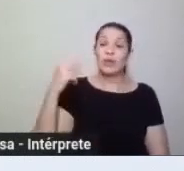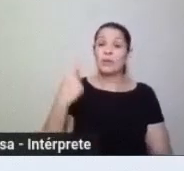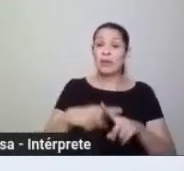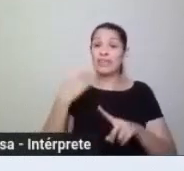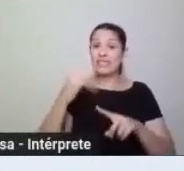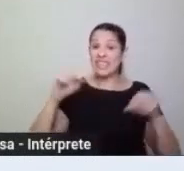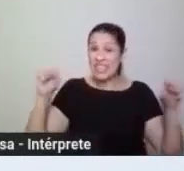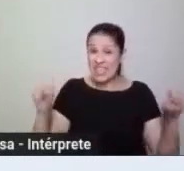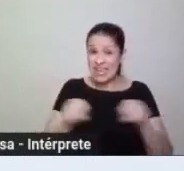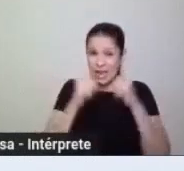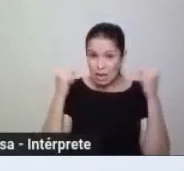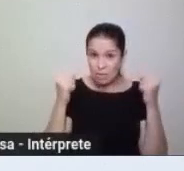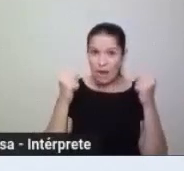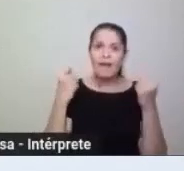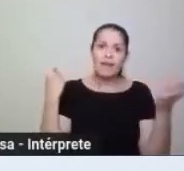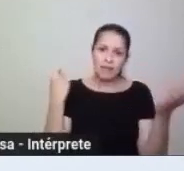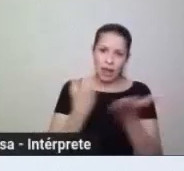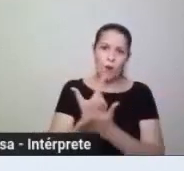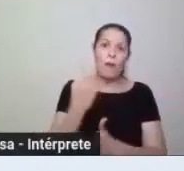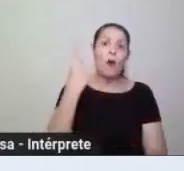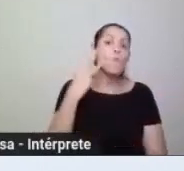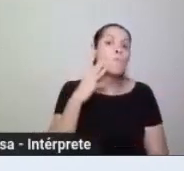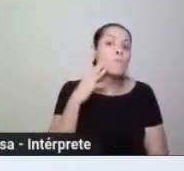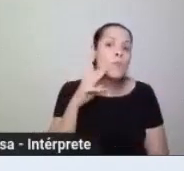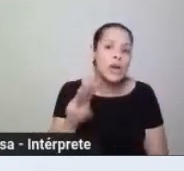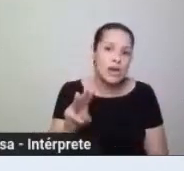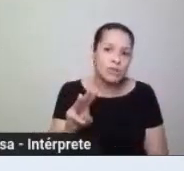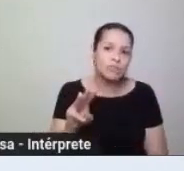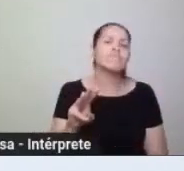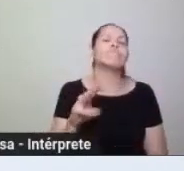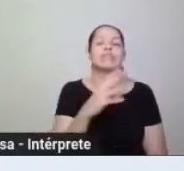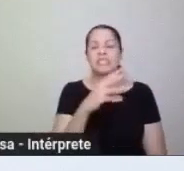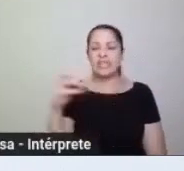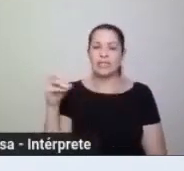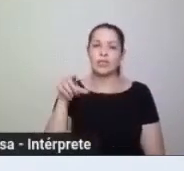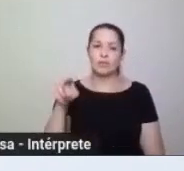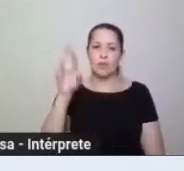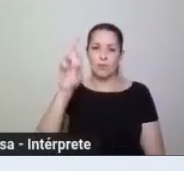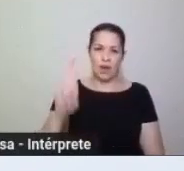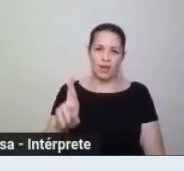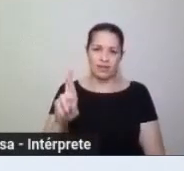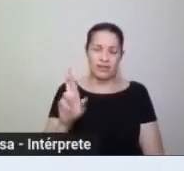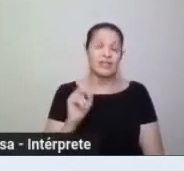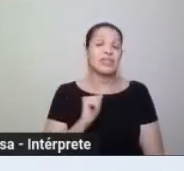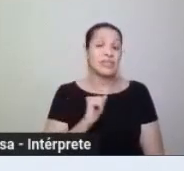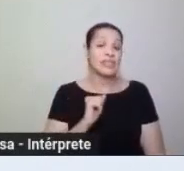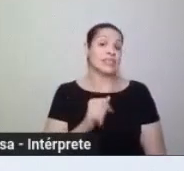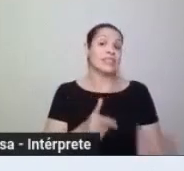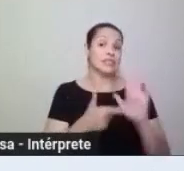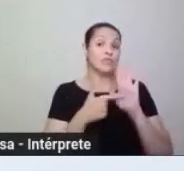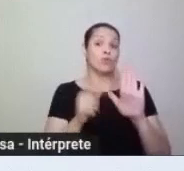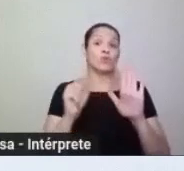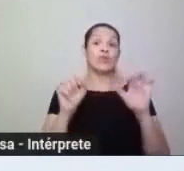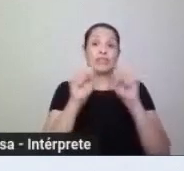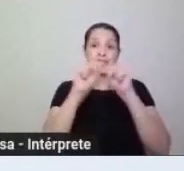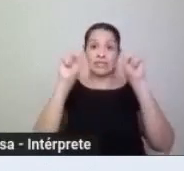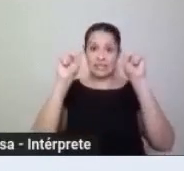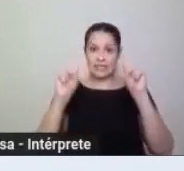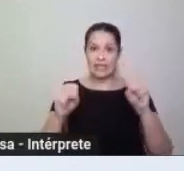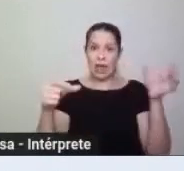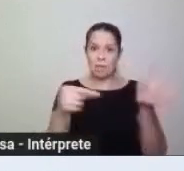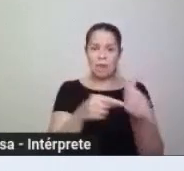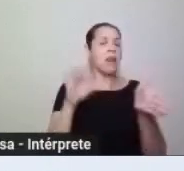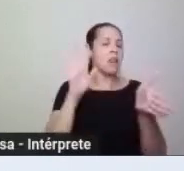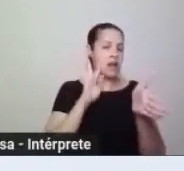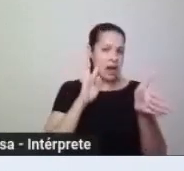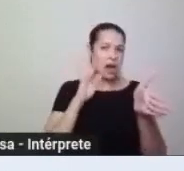futura, foi pego bem antes, né? Bem antes. Isso mostra que o sistema tá legal e o